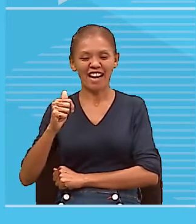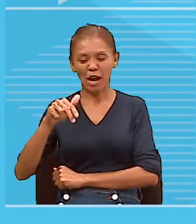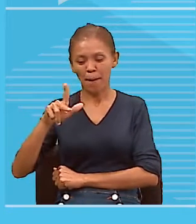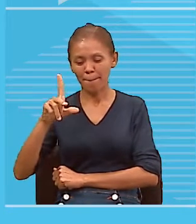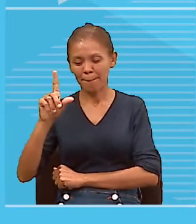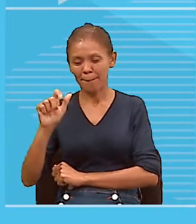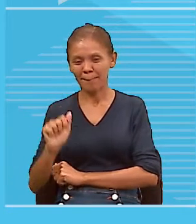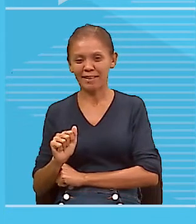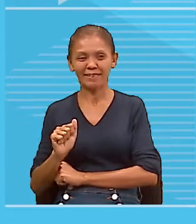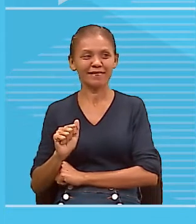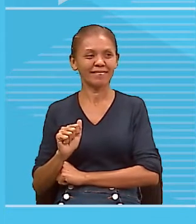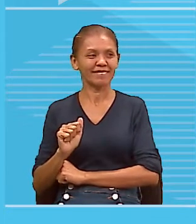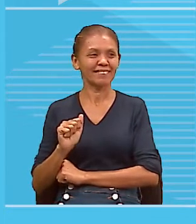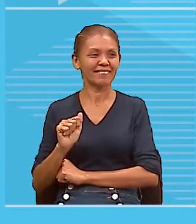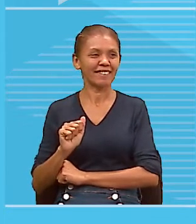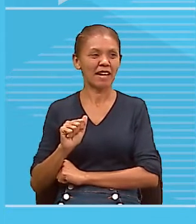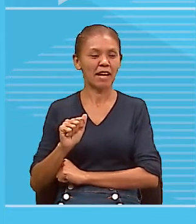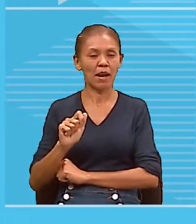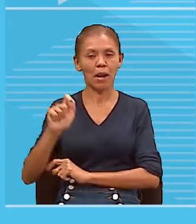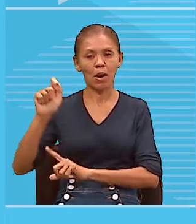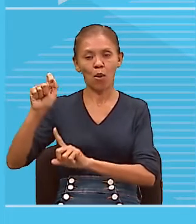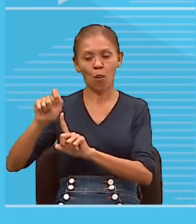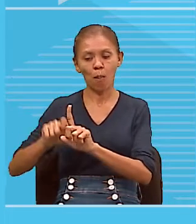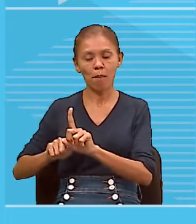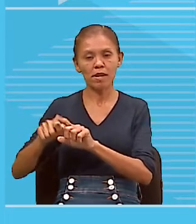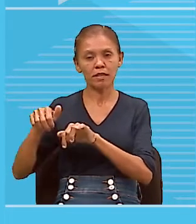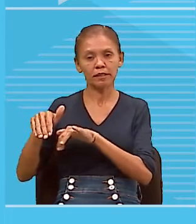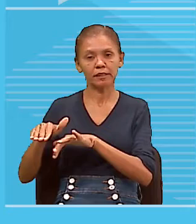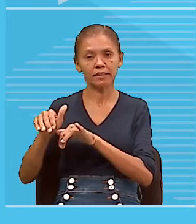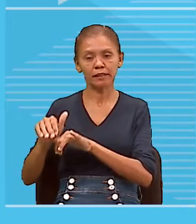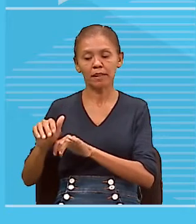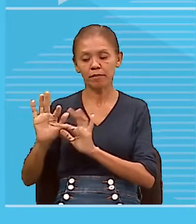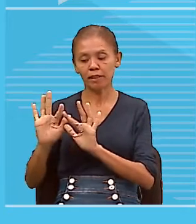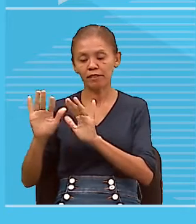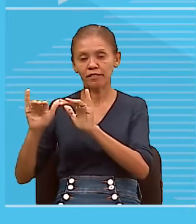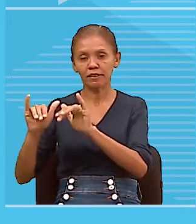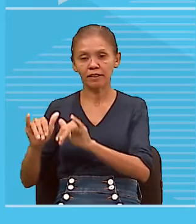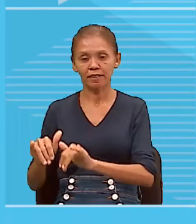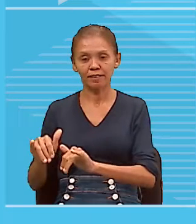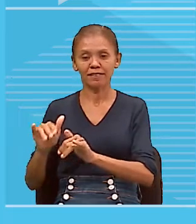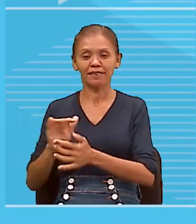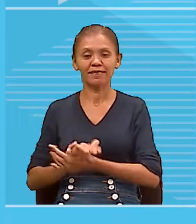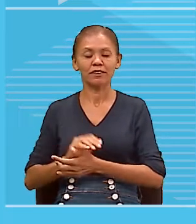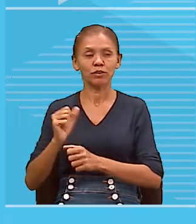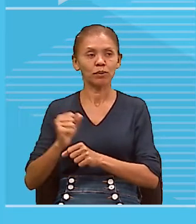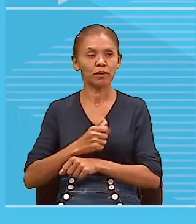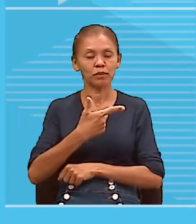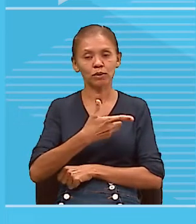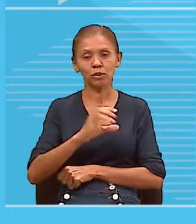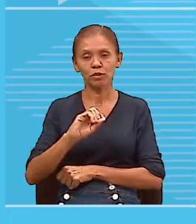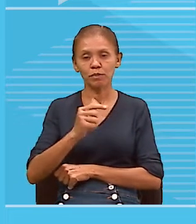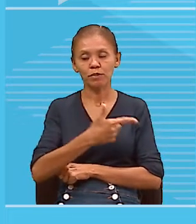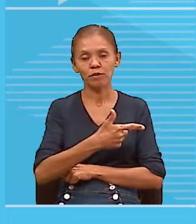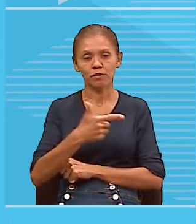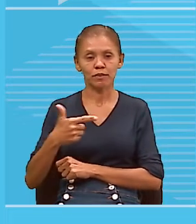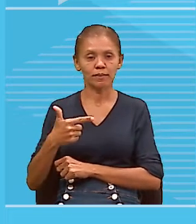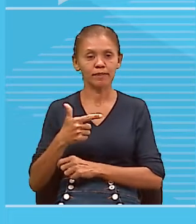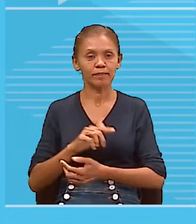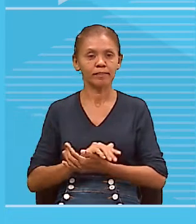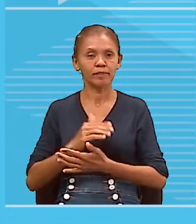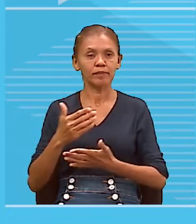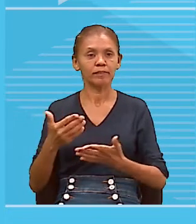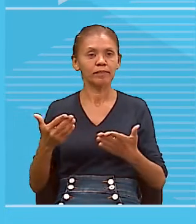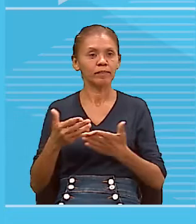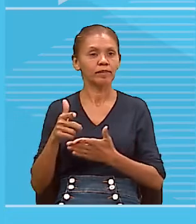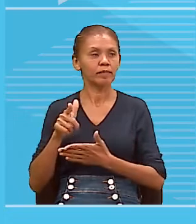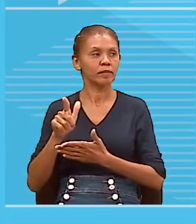o mesinho de Setembro mais um mês vencido do ano de 2020 2 vamos seguindo Então a